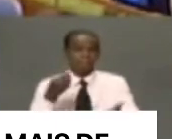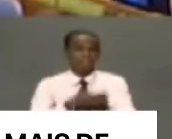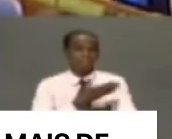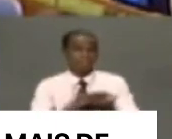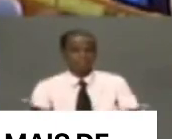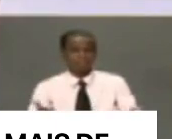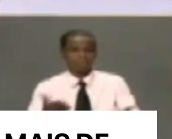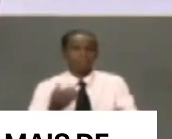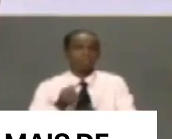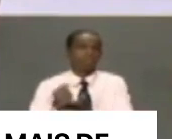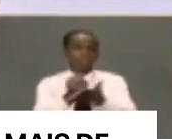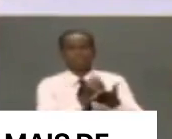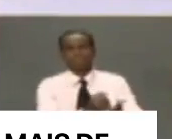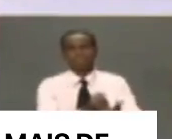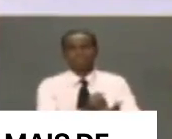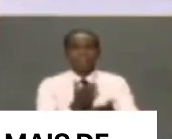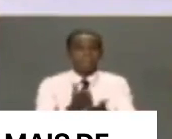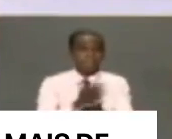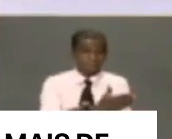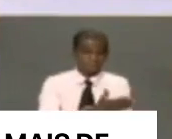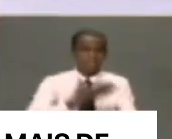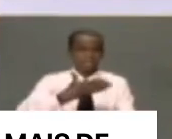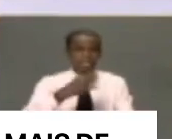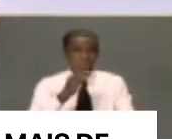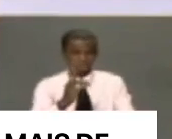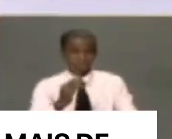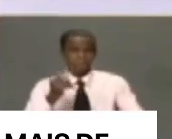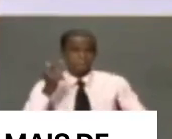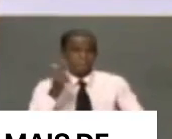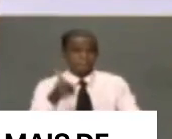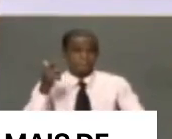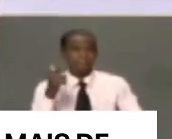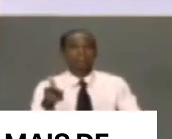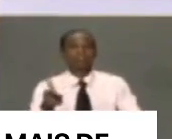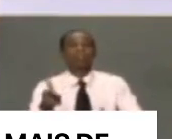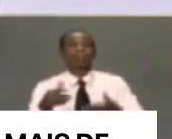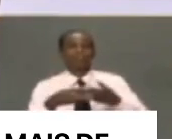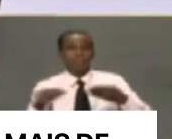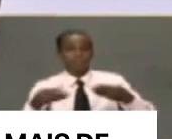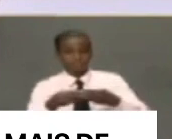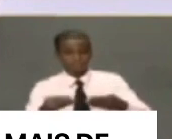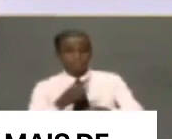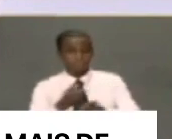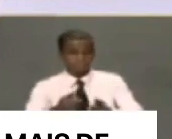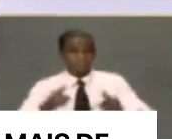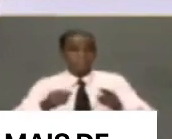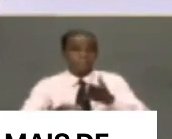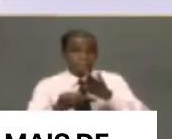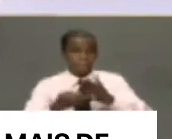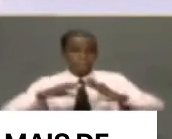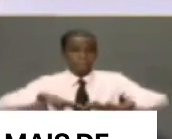financiamento emergencial de 14 milhões e quatrocentos mil dólares garantidos pelo Banco Mundial